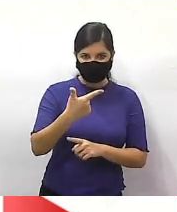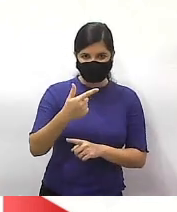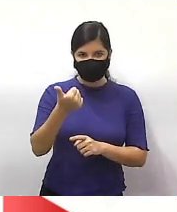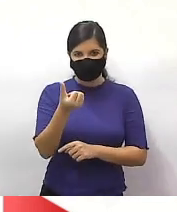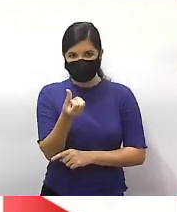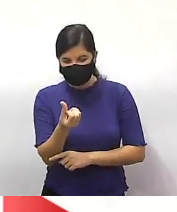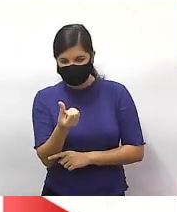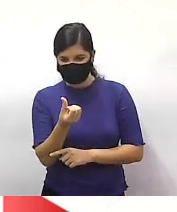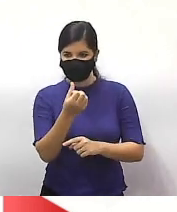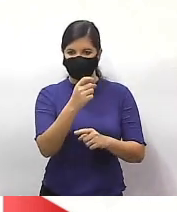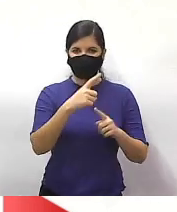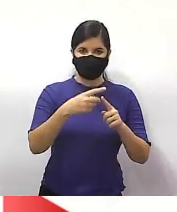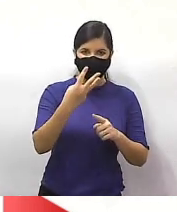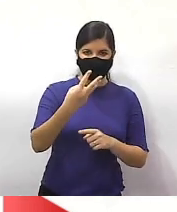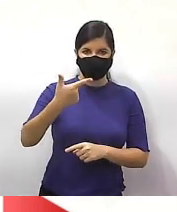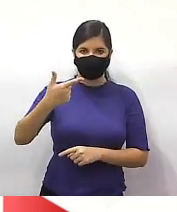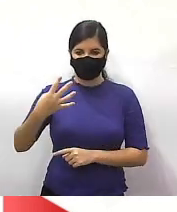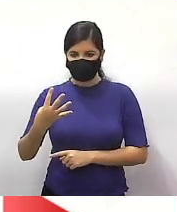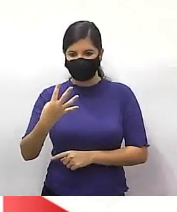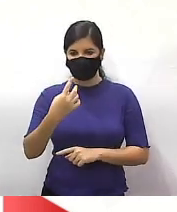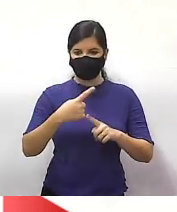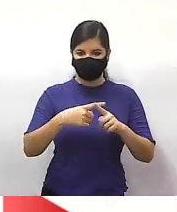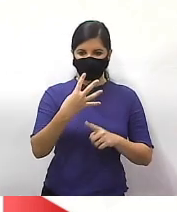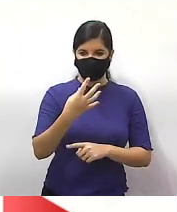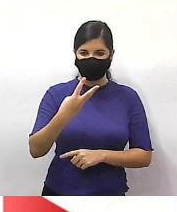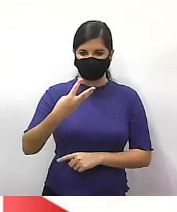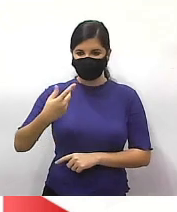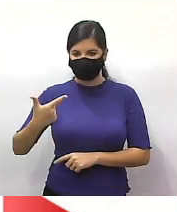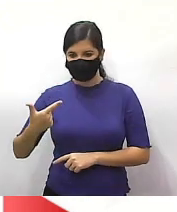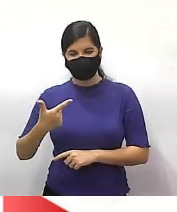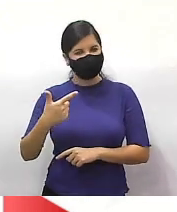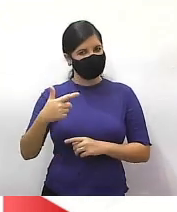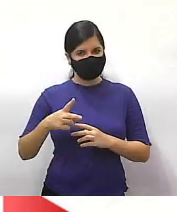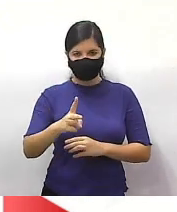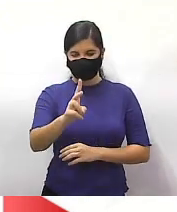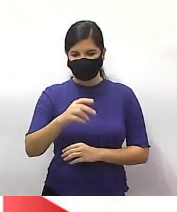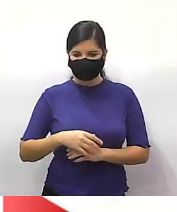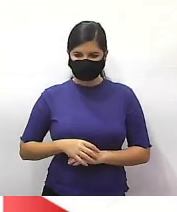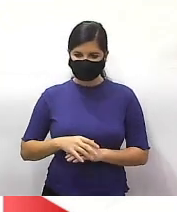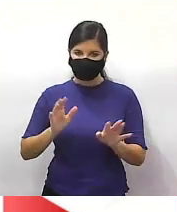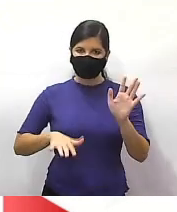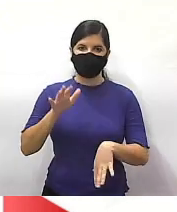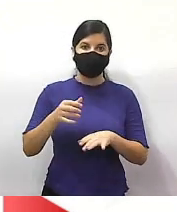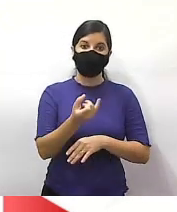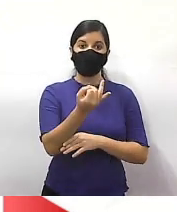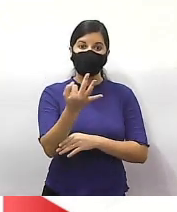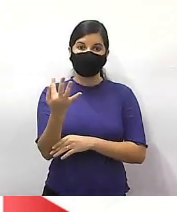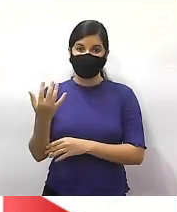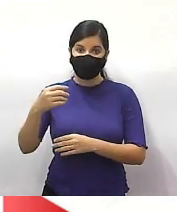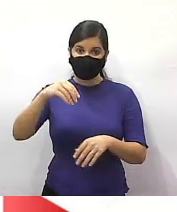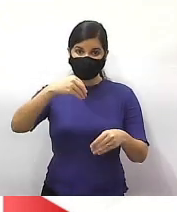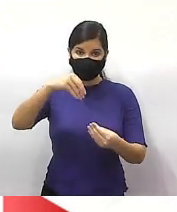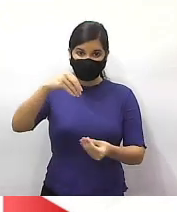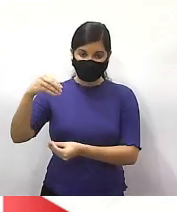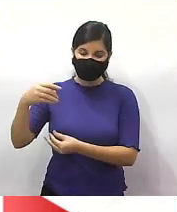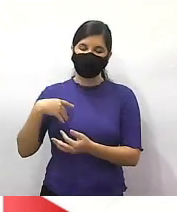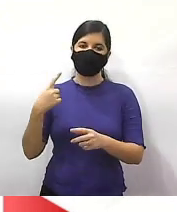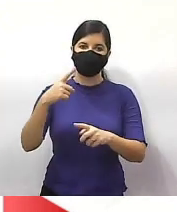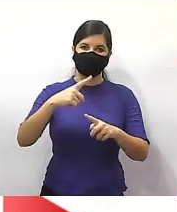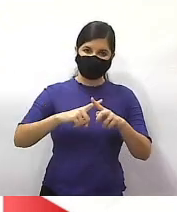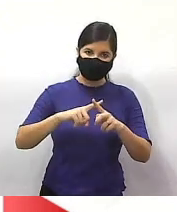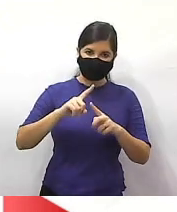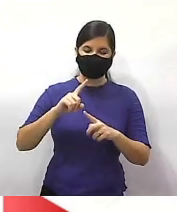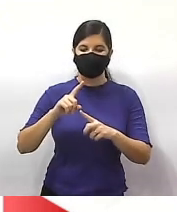16, vezes 3, 24, vezes 4, 32 e assim segue. Então, dependendo da quantidade de pacotes, eu multiplico